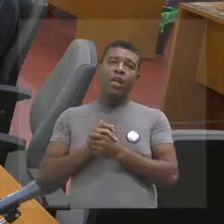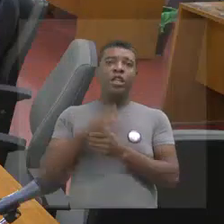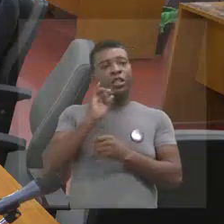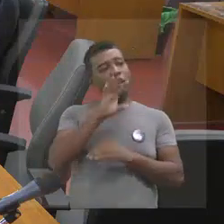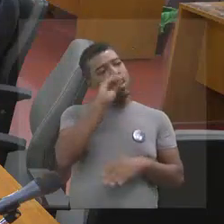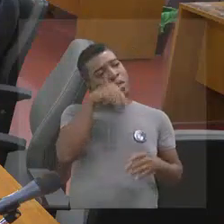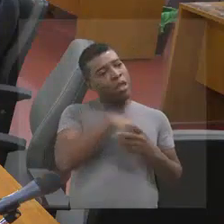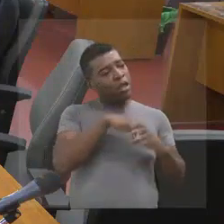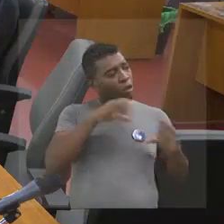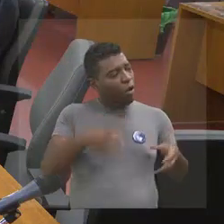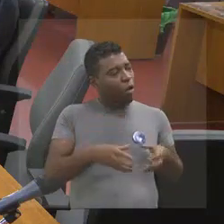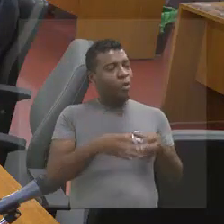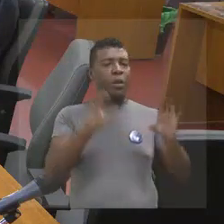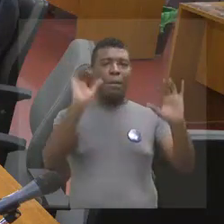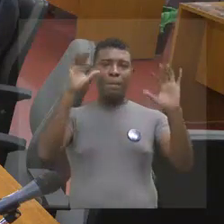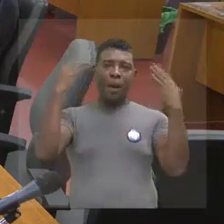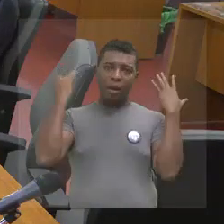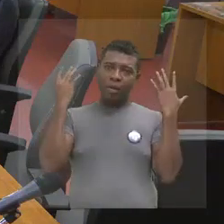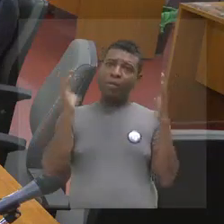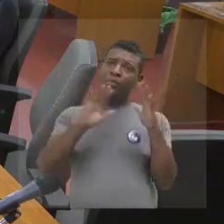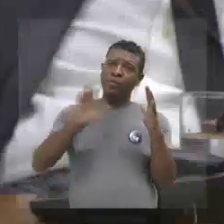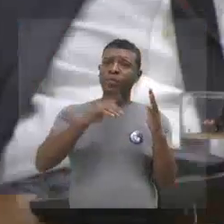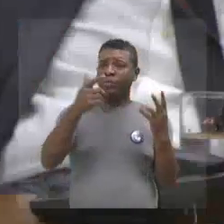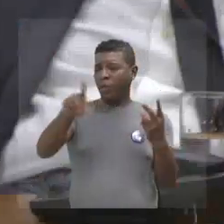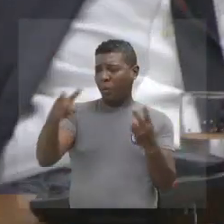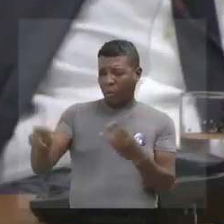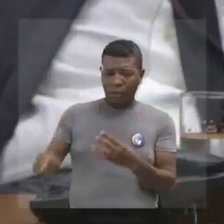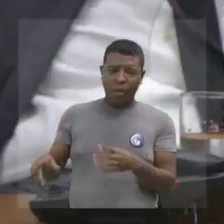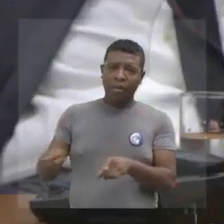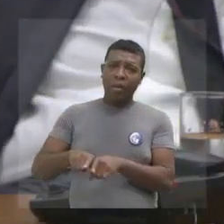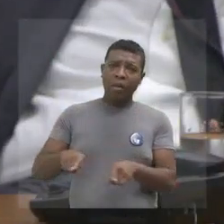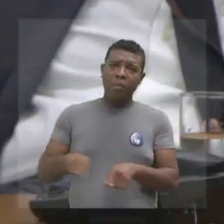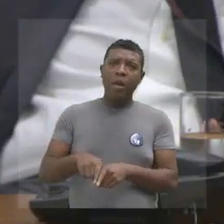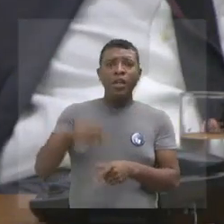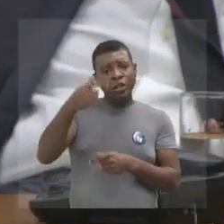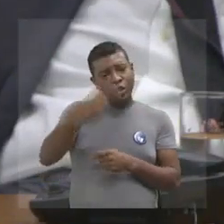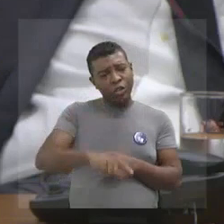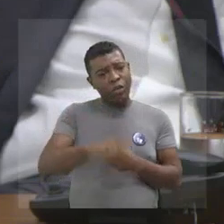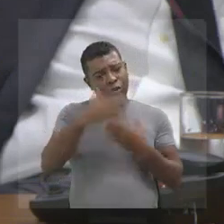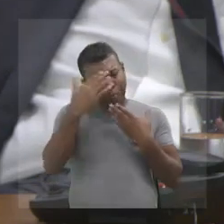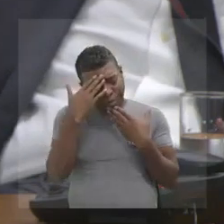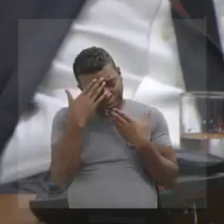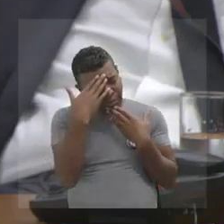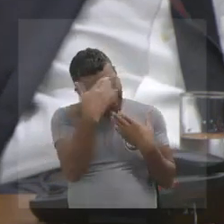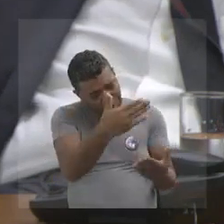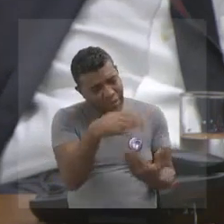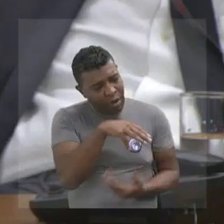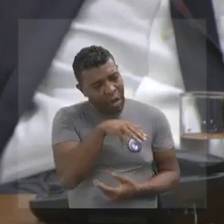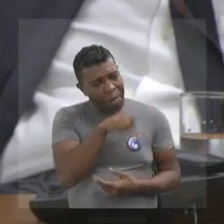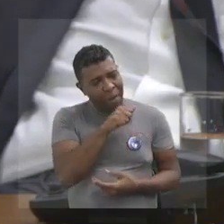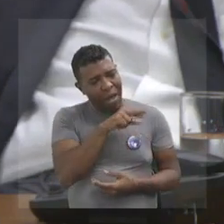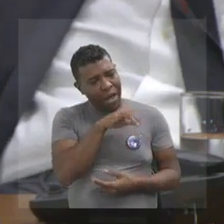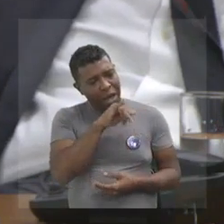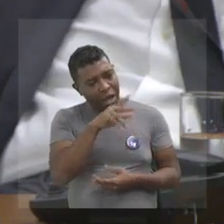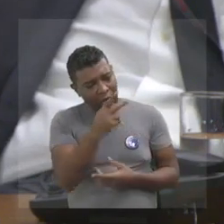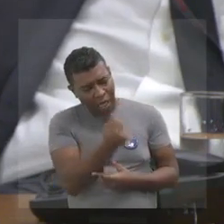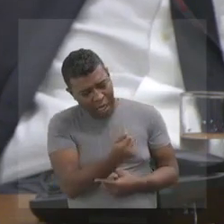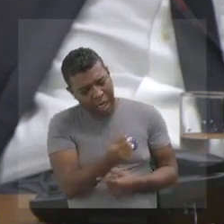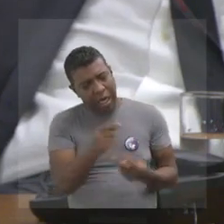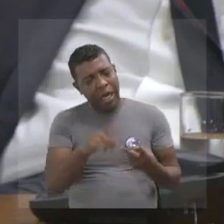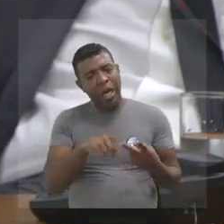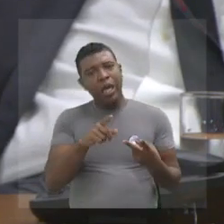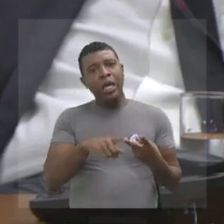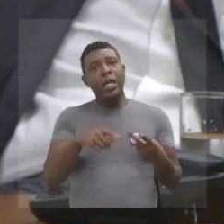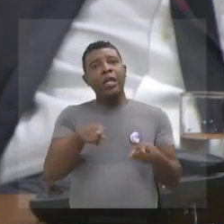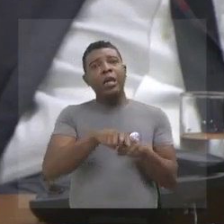de Meio Ambiente e mais uma vez Marília agradecer a sua presença sempre aqui